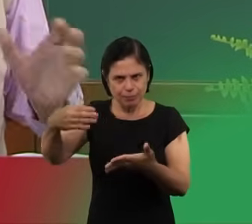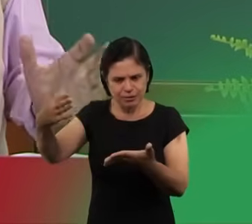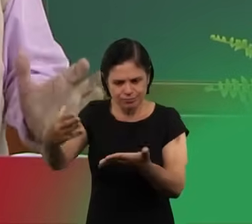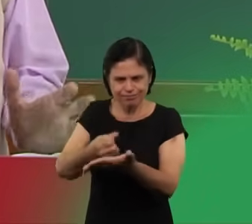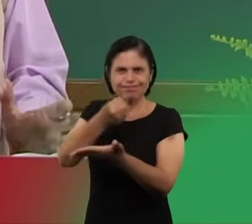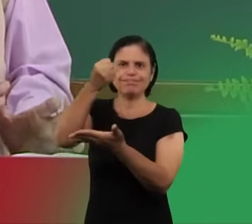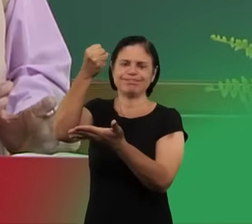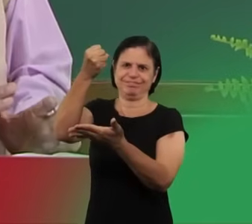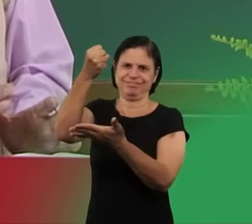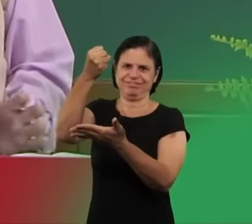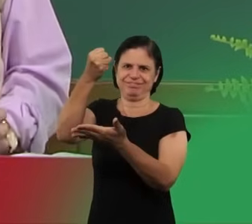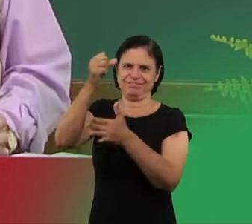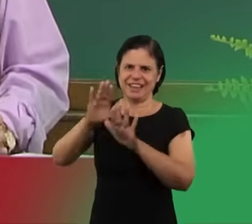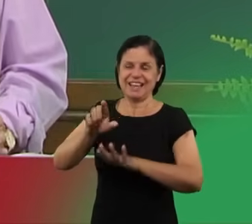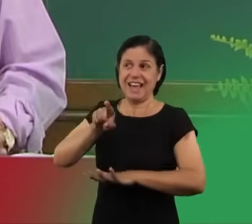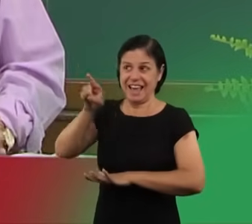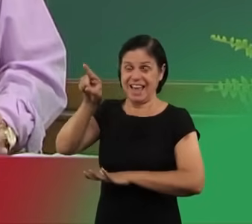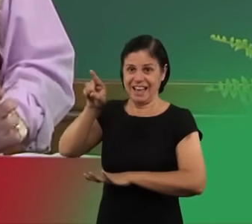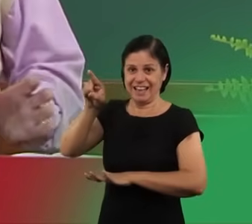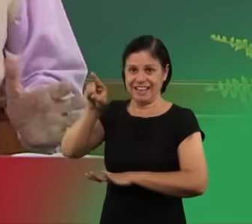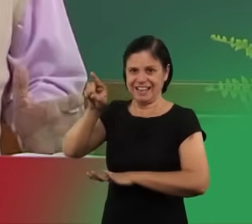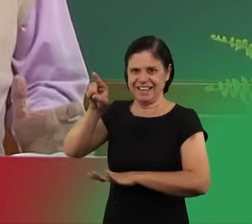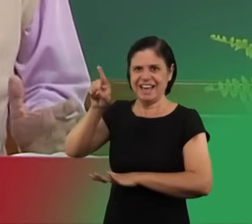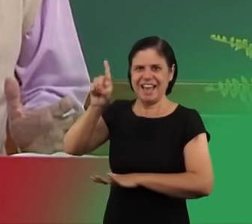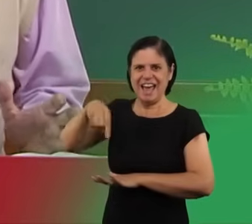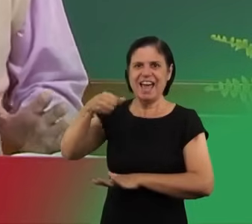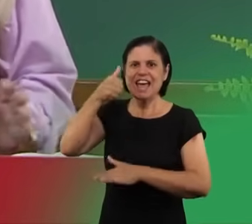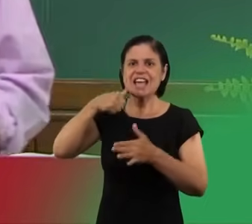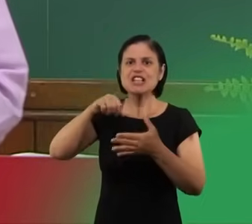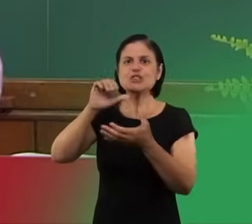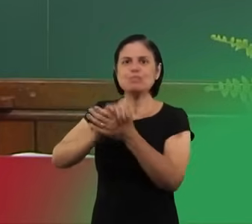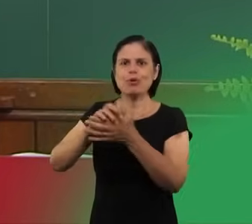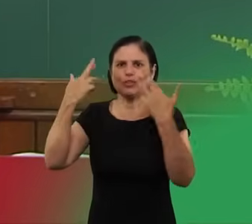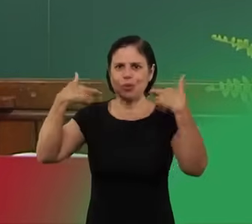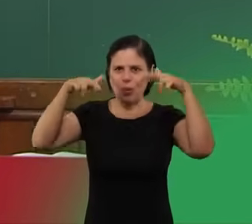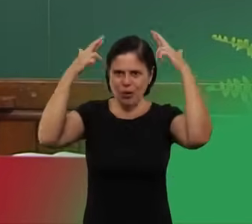lá, ela é chamada a esposa do Cordeiro.